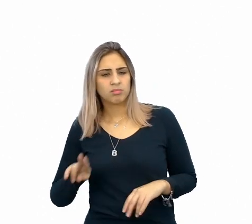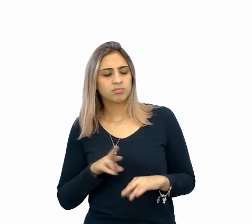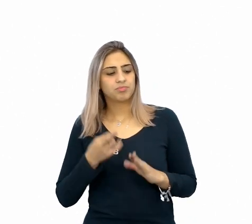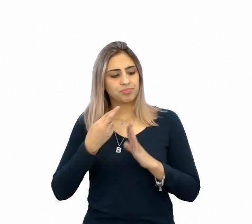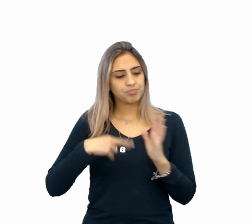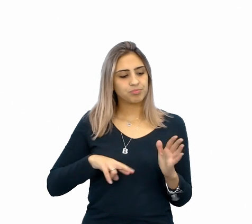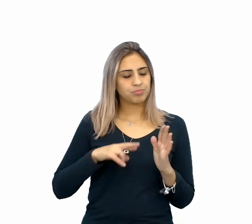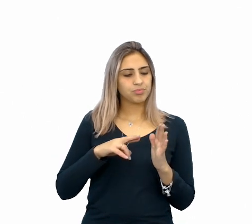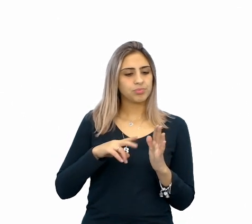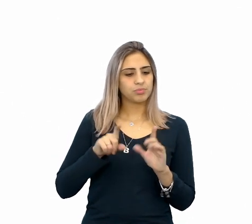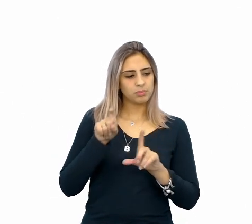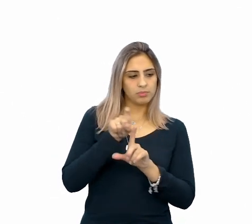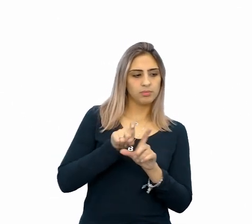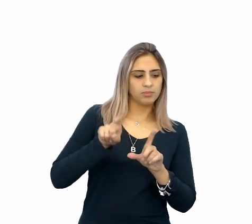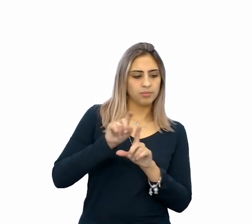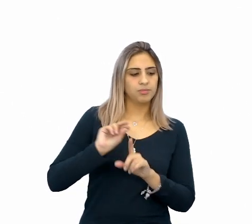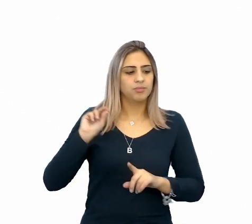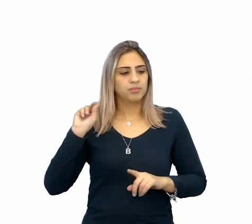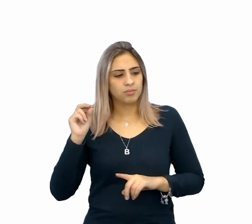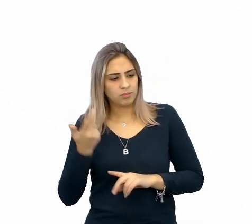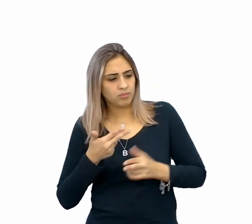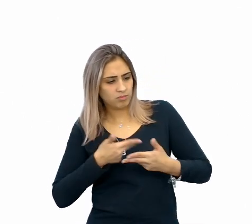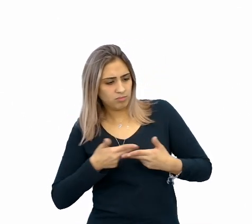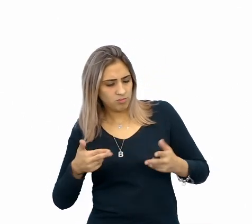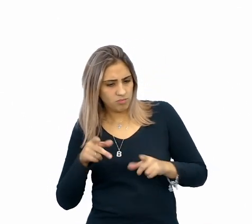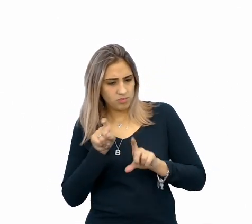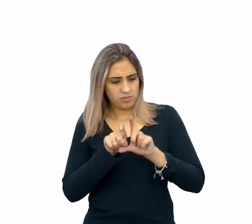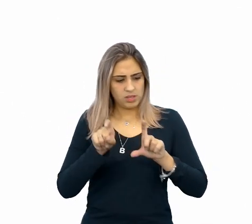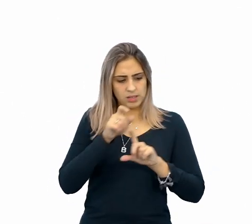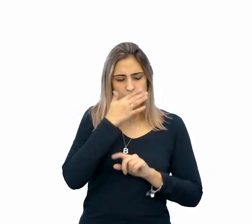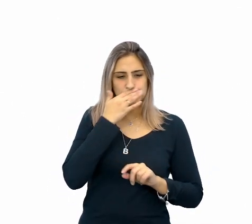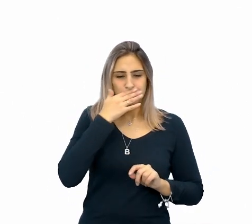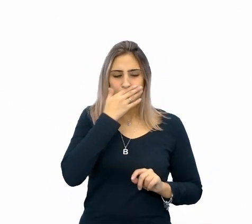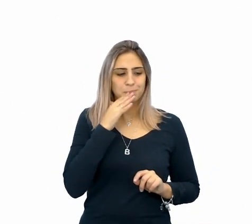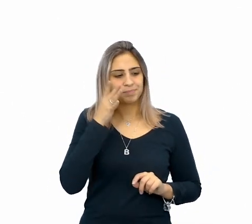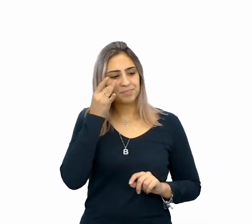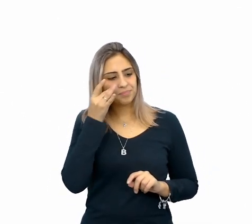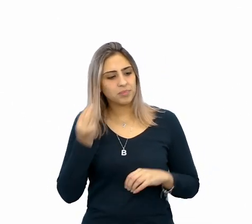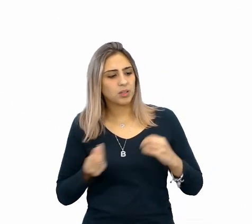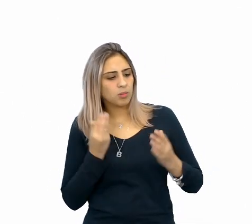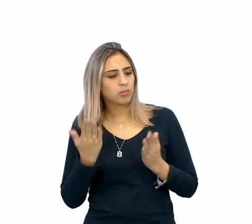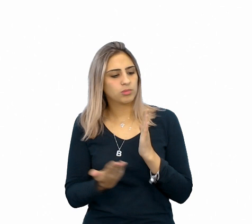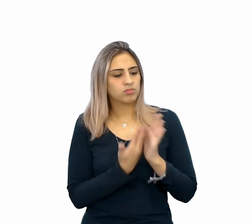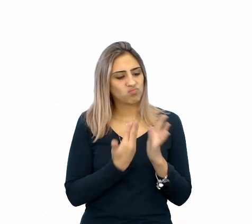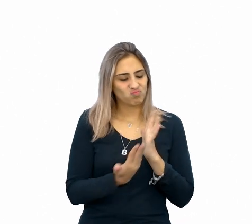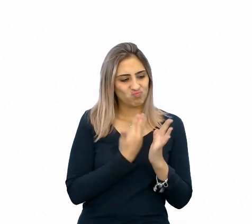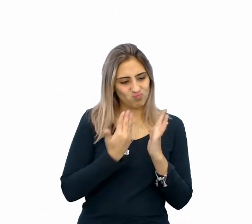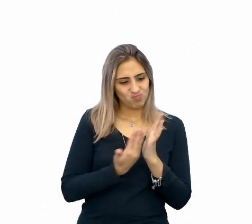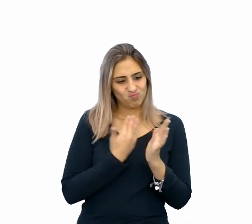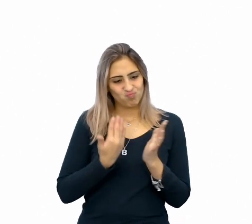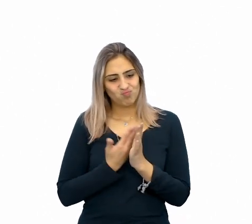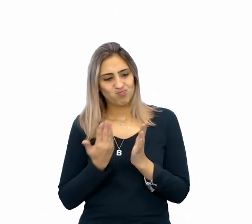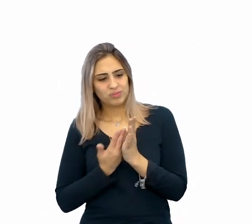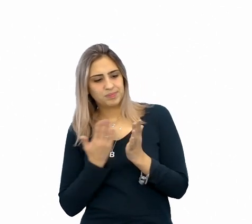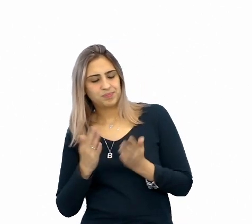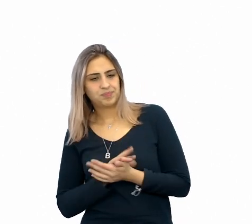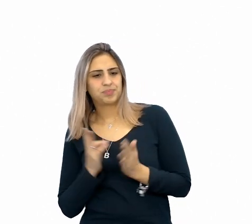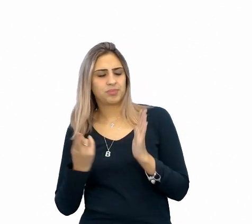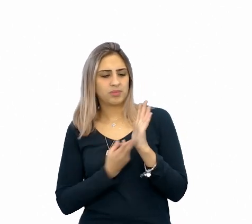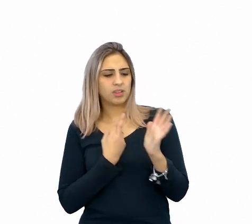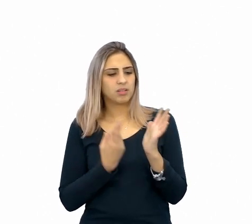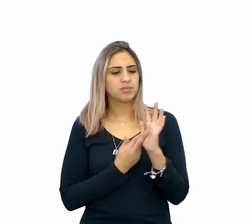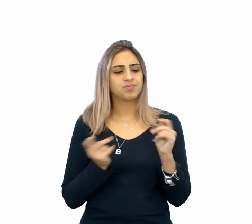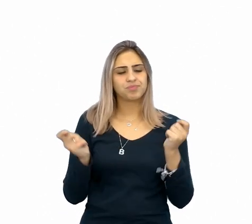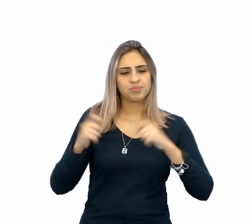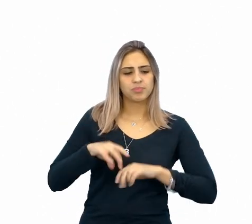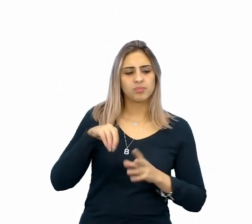recursos digitais ou dos recursos físicos, como livros, revistas que